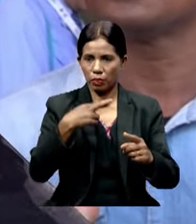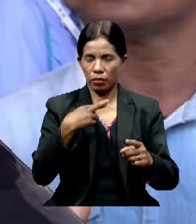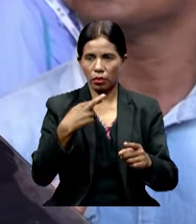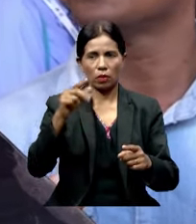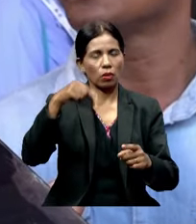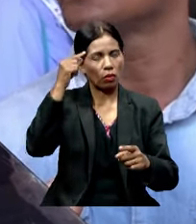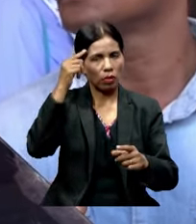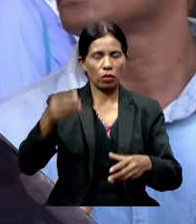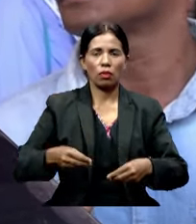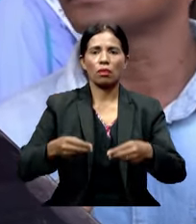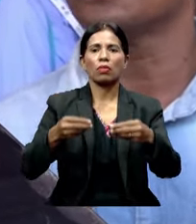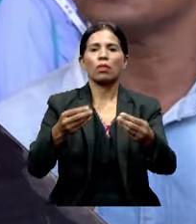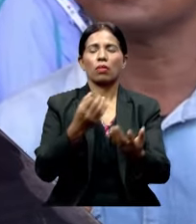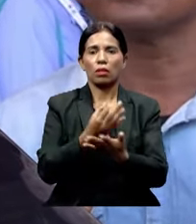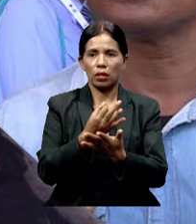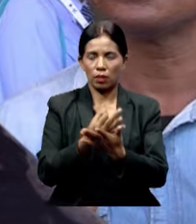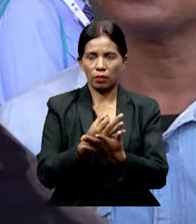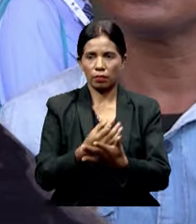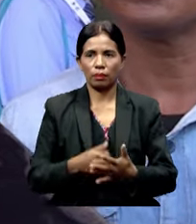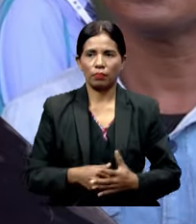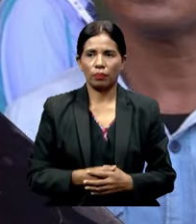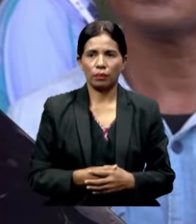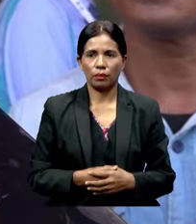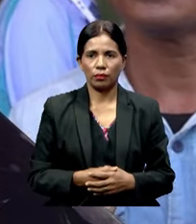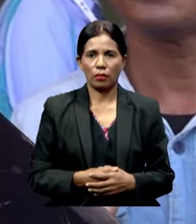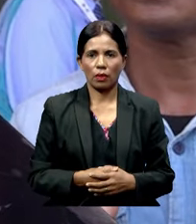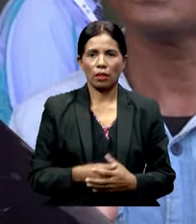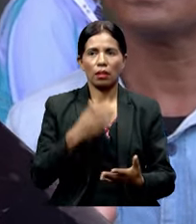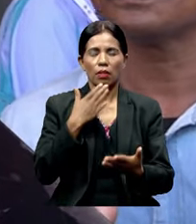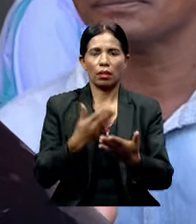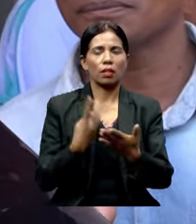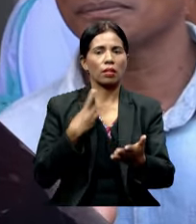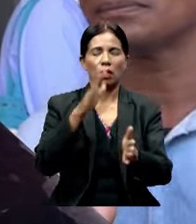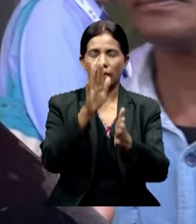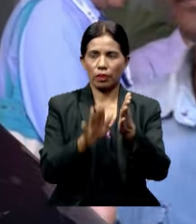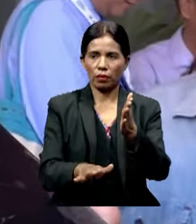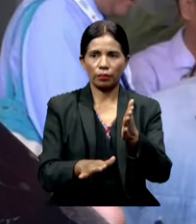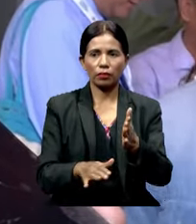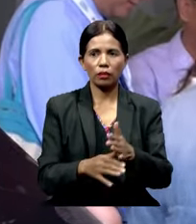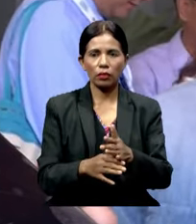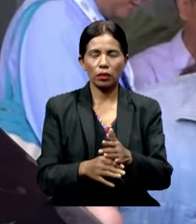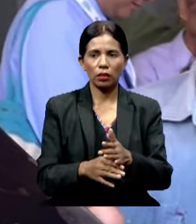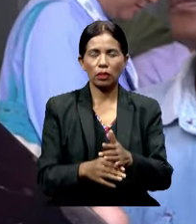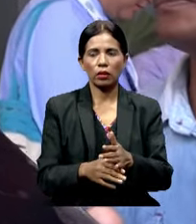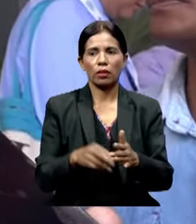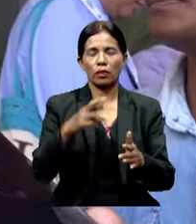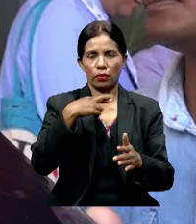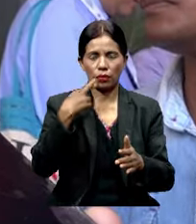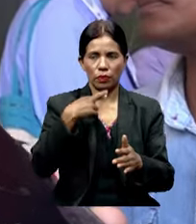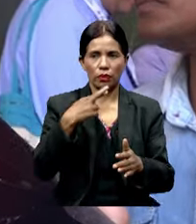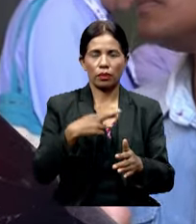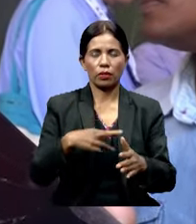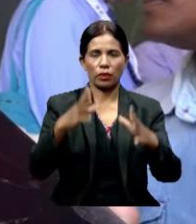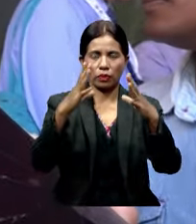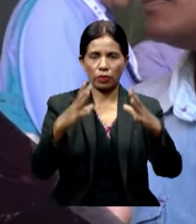governo subsidi ne ne kuantidade ne ita limita. Quantidade ne maka bakada kada retalhos